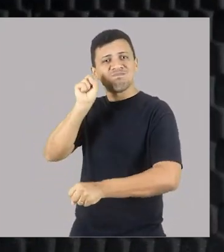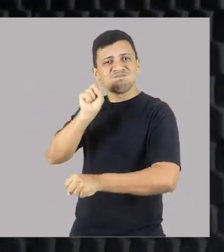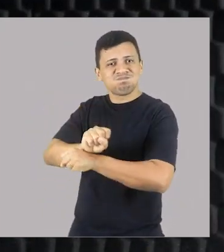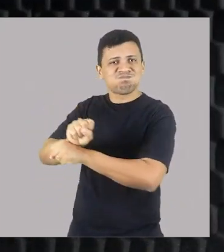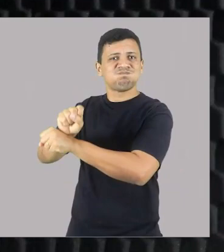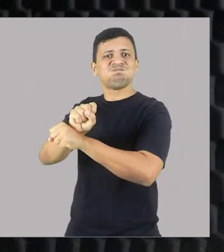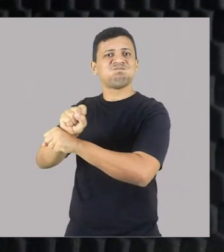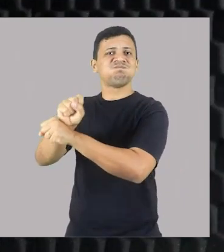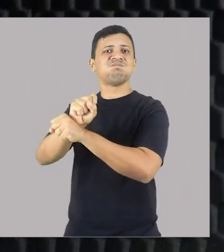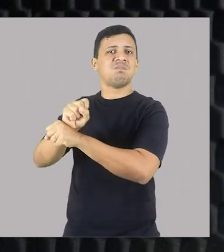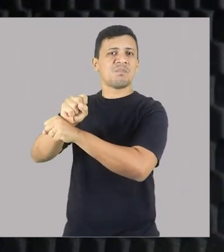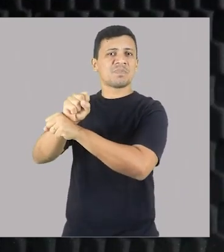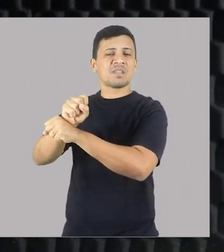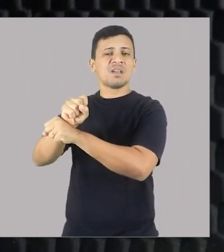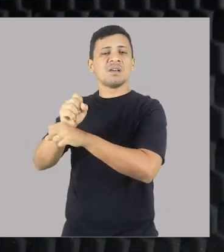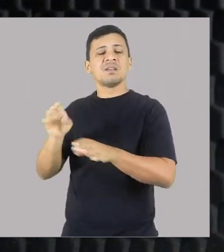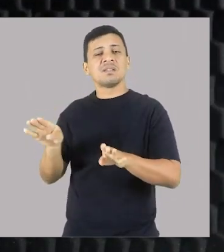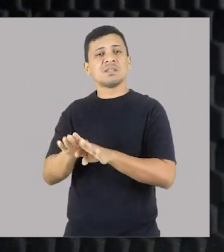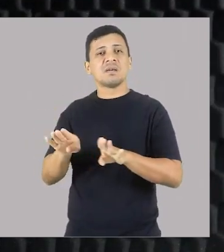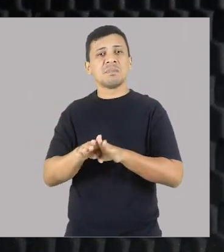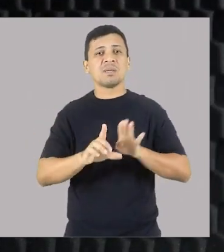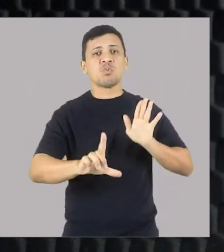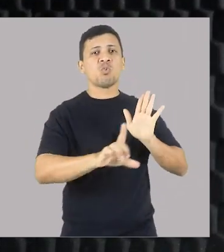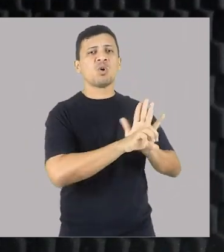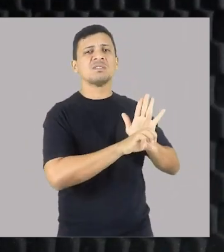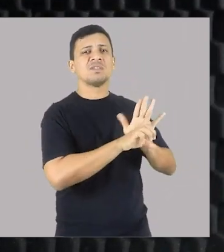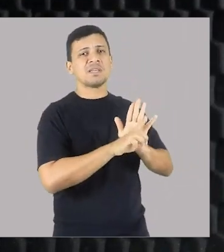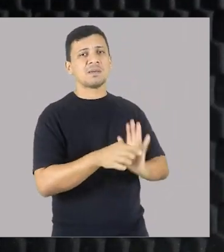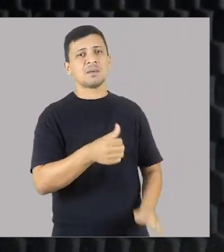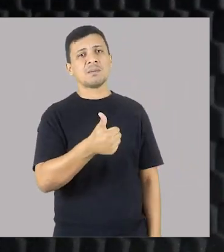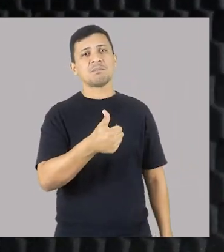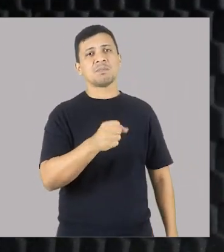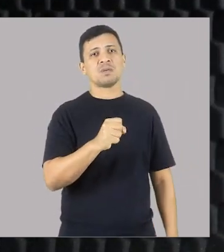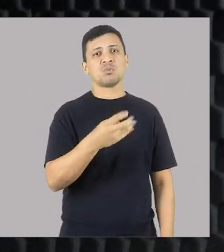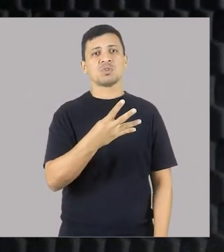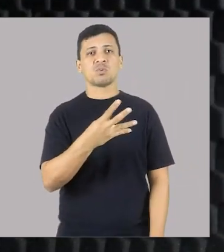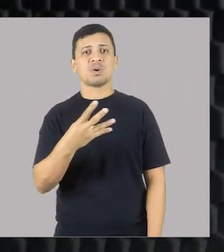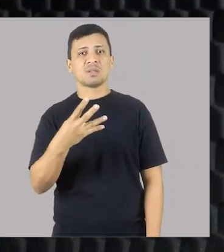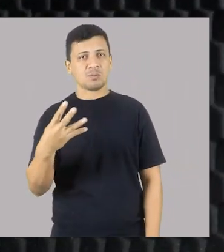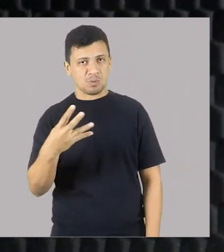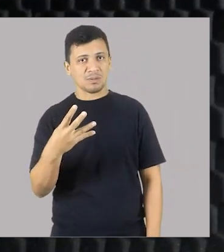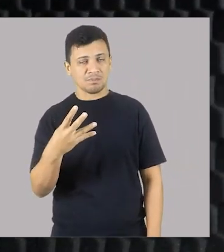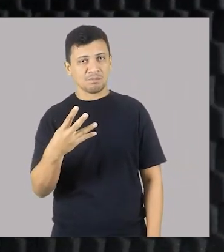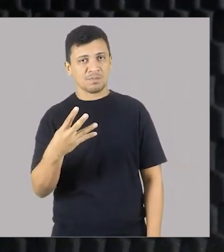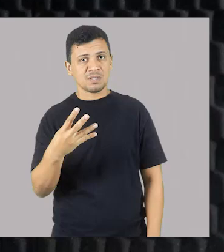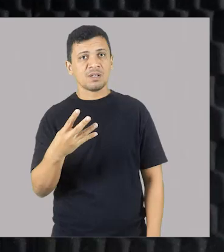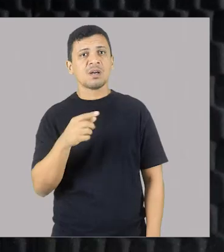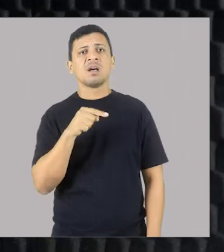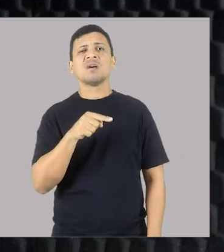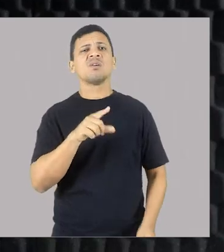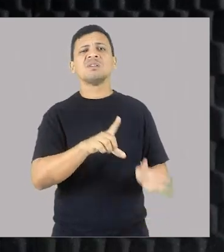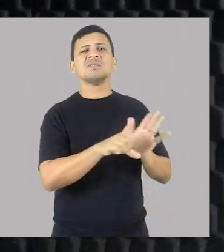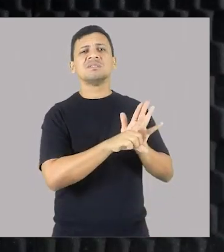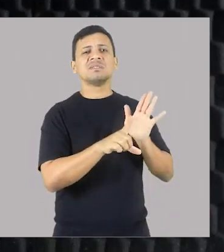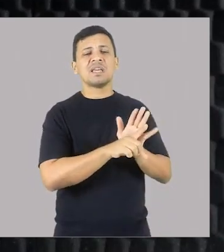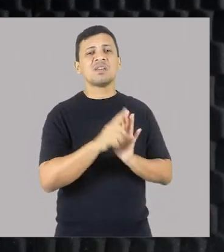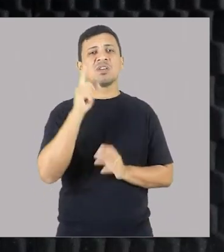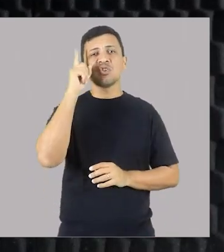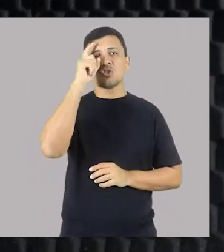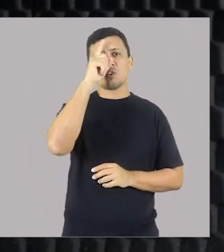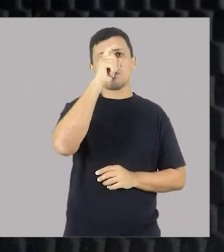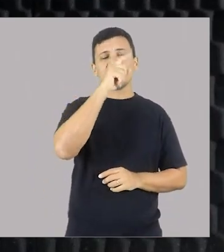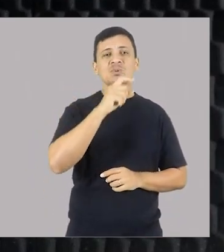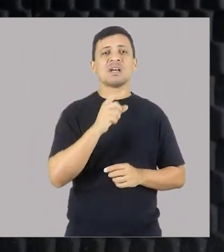conta de uma lei, que é de 1844, a Tarifa Alves Branco, que dificultava a importação de